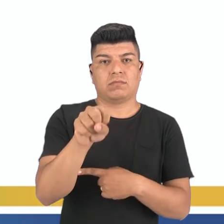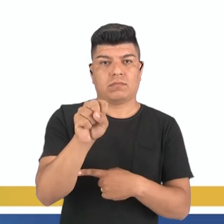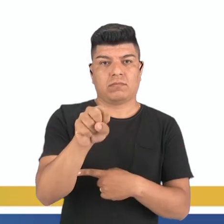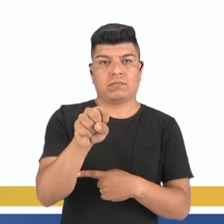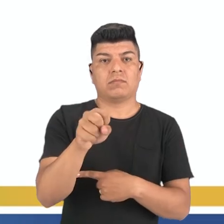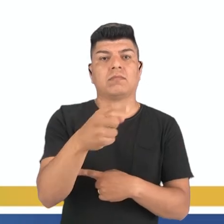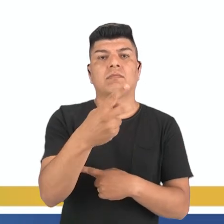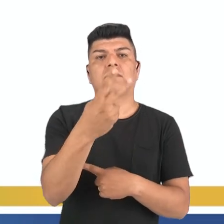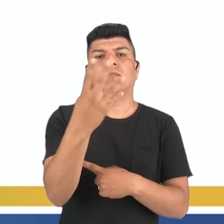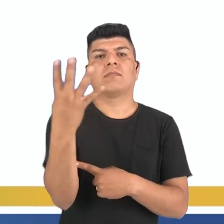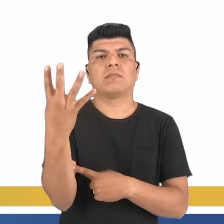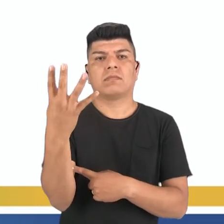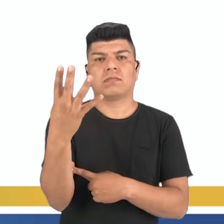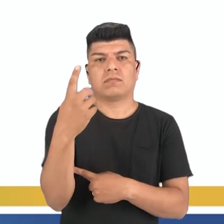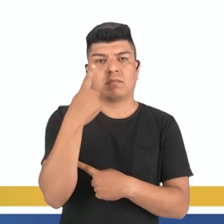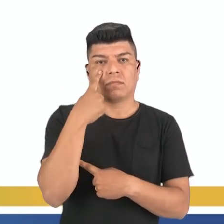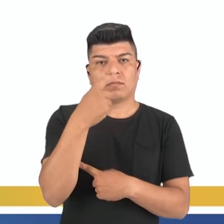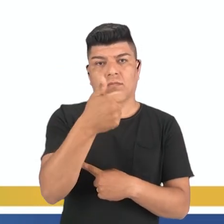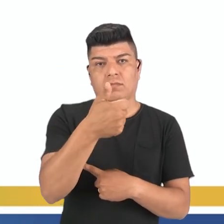vamos contar. Observe que R$